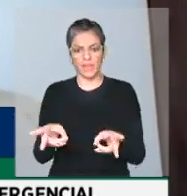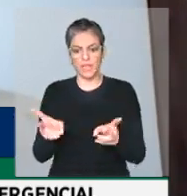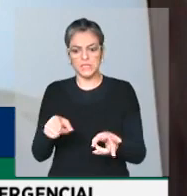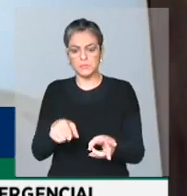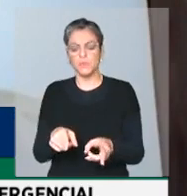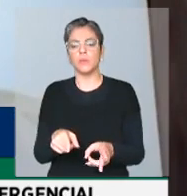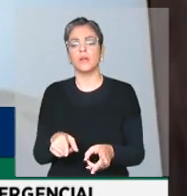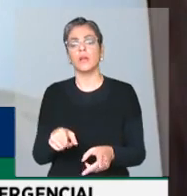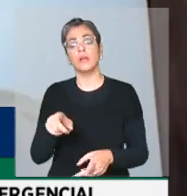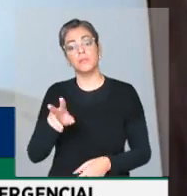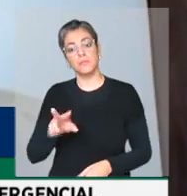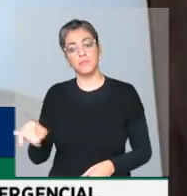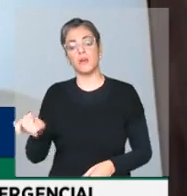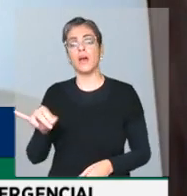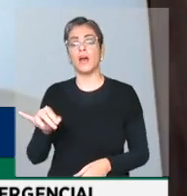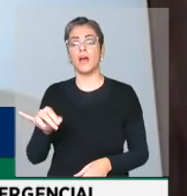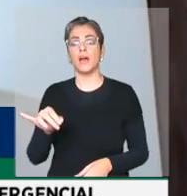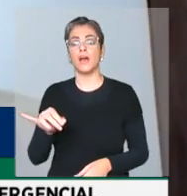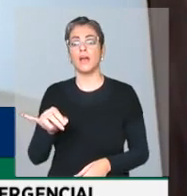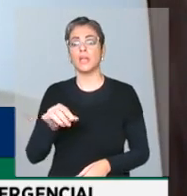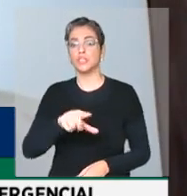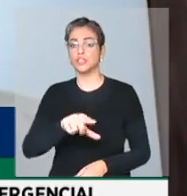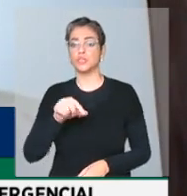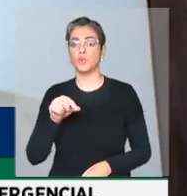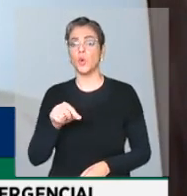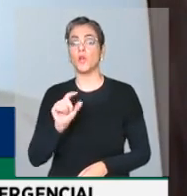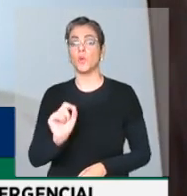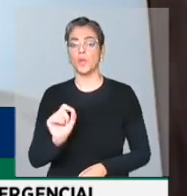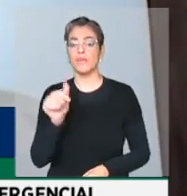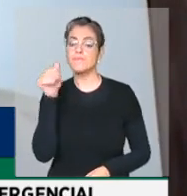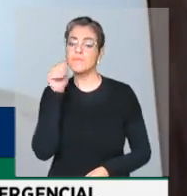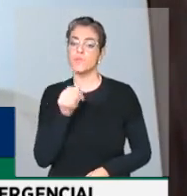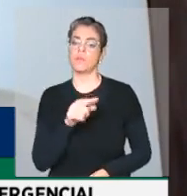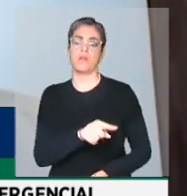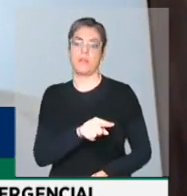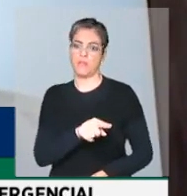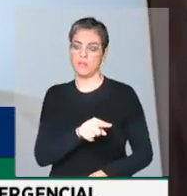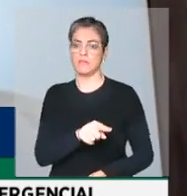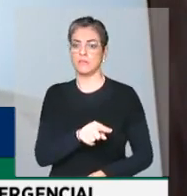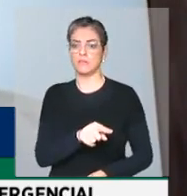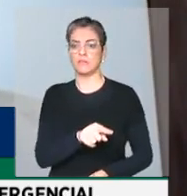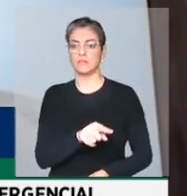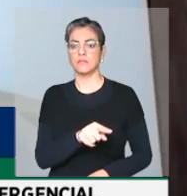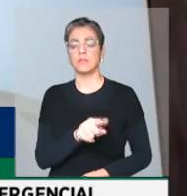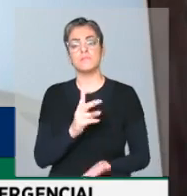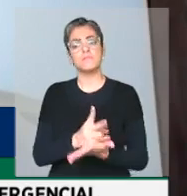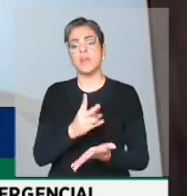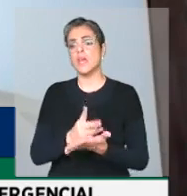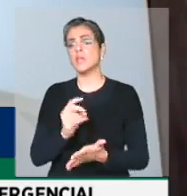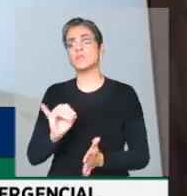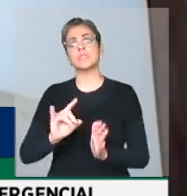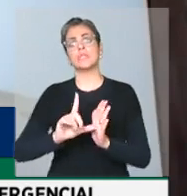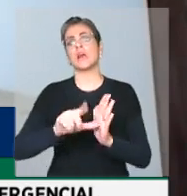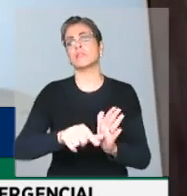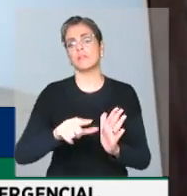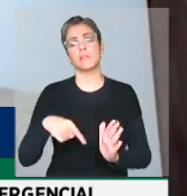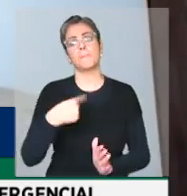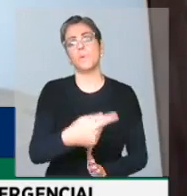será considerado o cadastro de dependente feito pela mulher, ainda que posterior àquele efetuado pelo